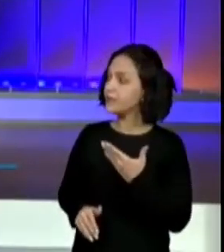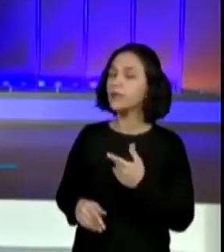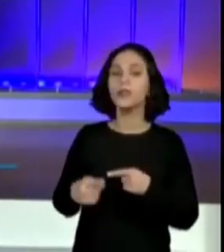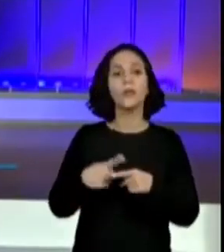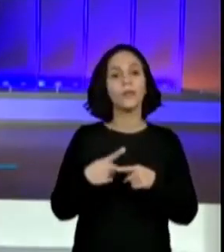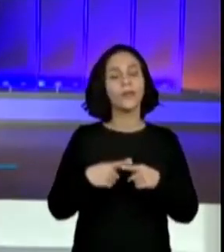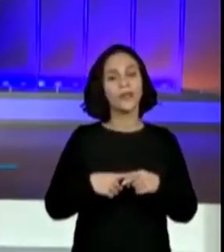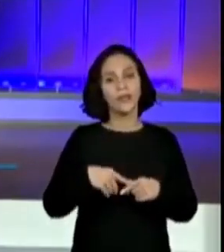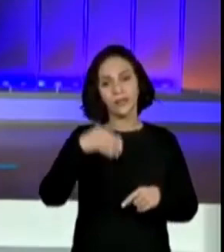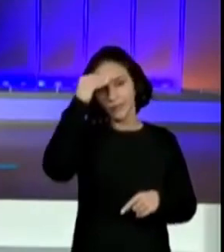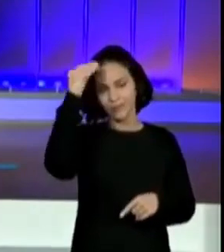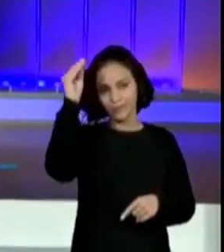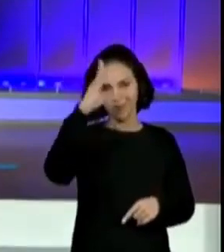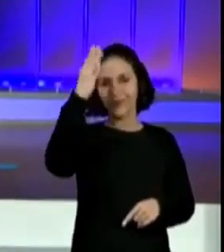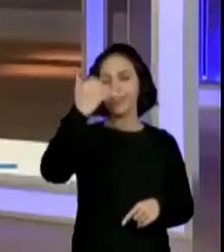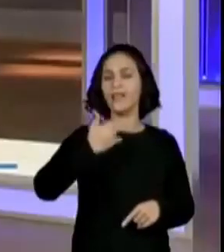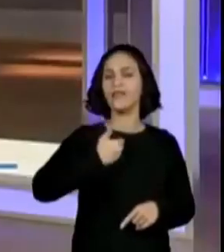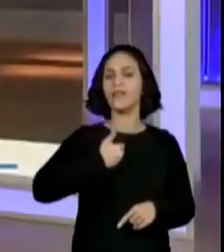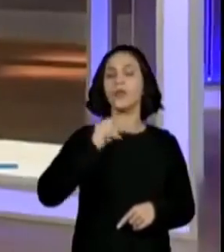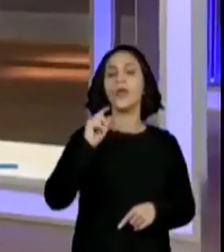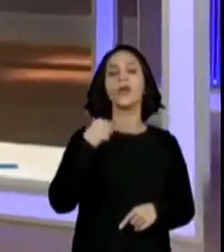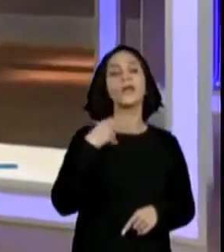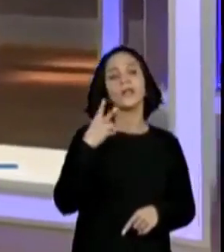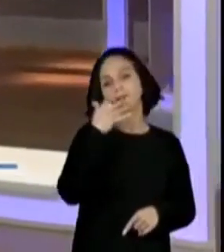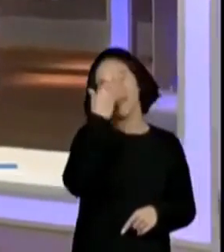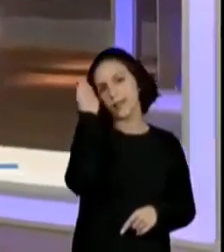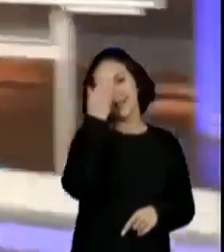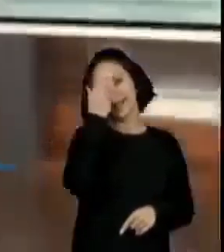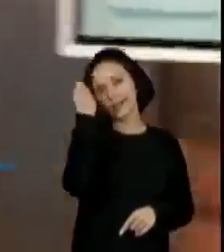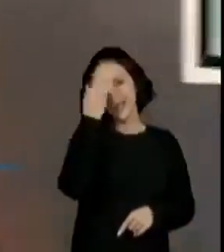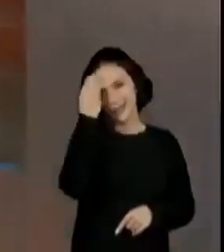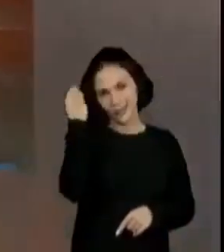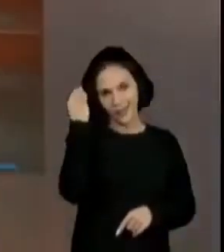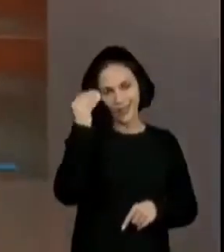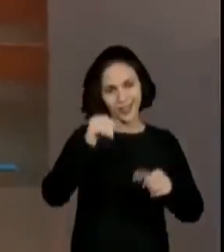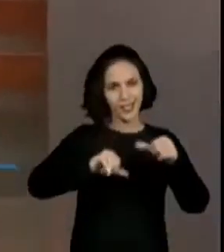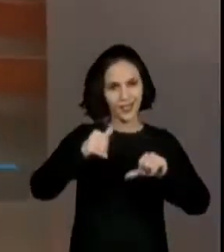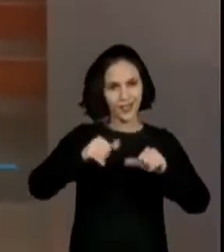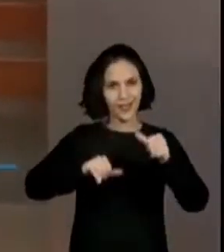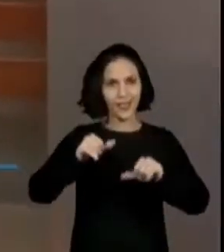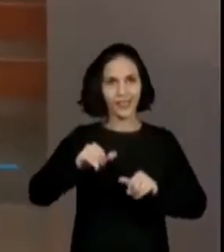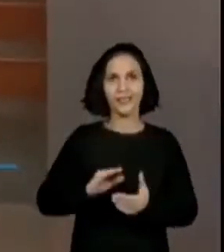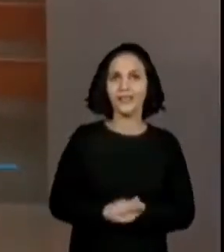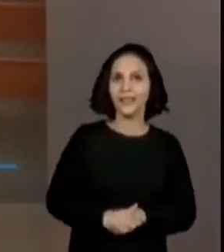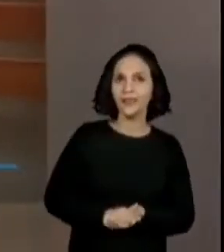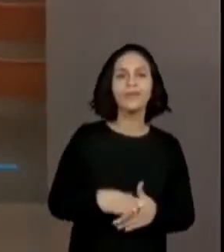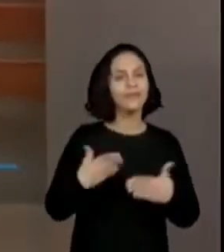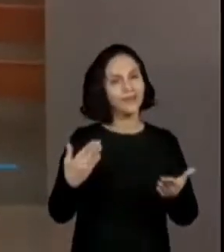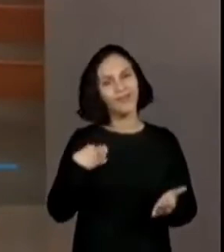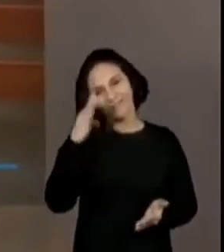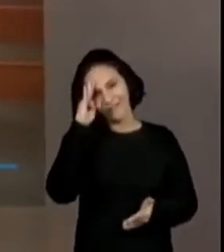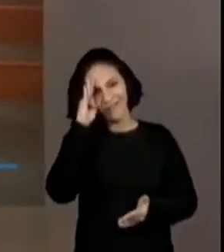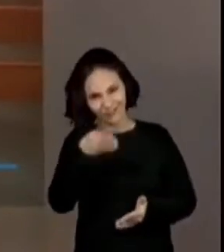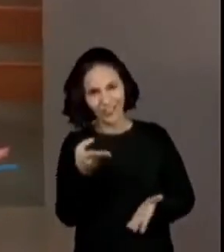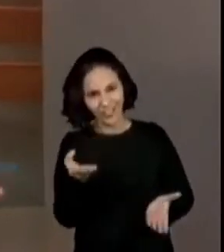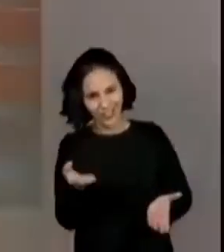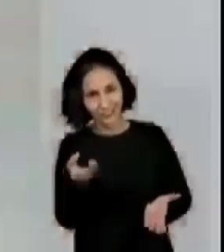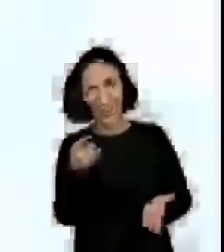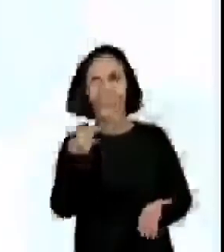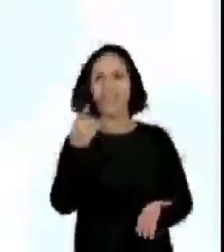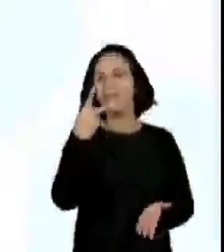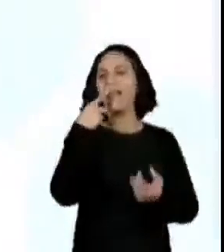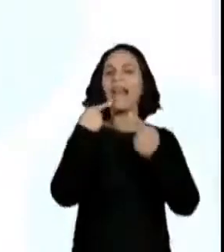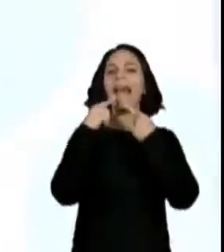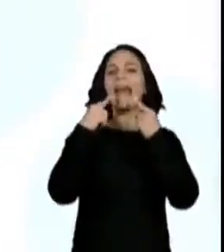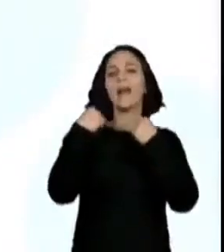o oráculo me fala sempre que eu esqueço da telinha de avaliação então eu já vou colocar logo ela porque aí ele não vai